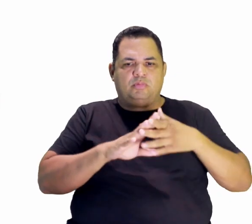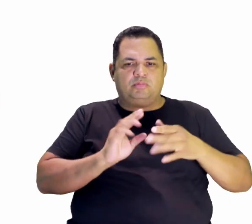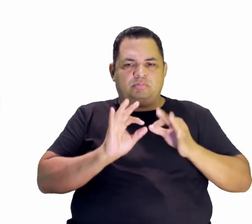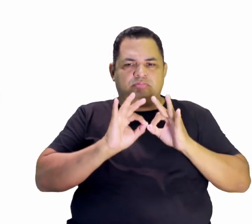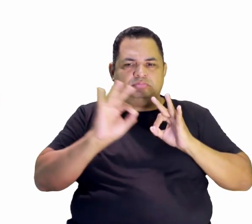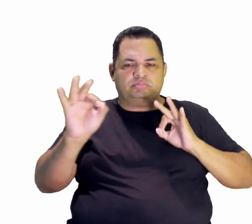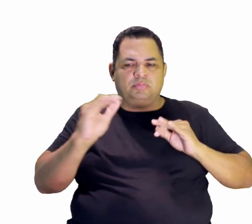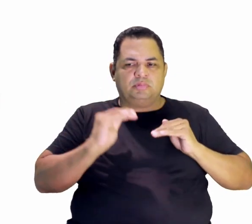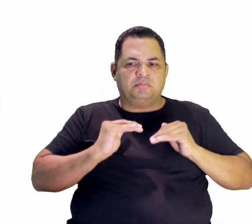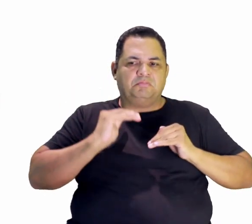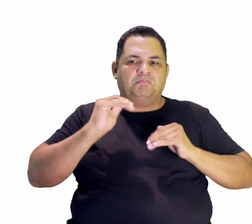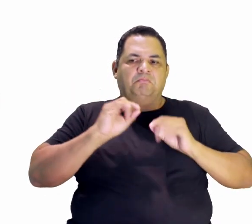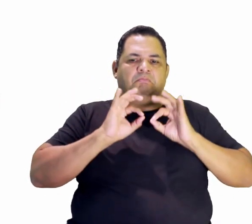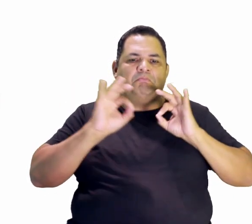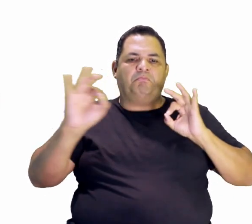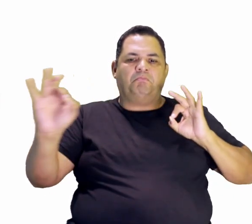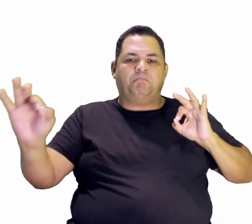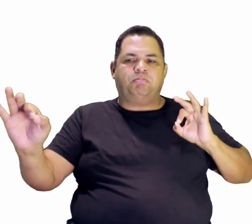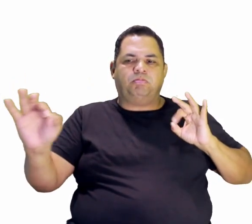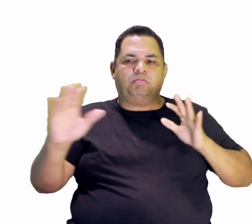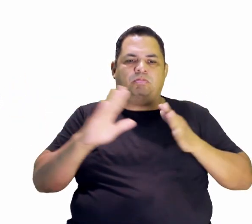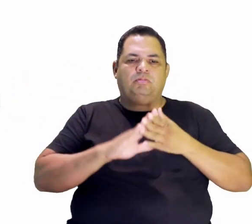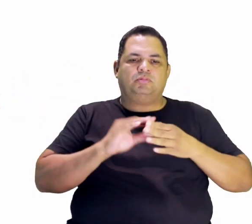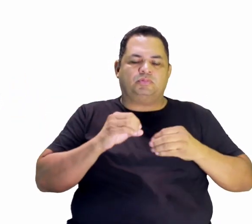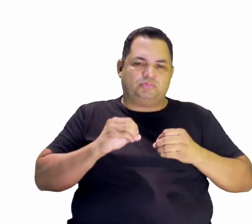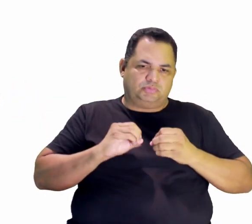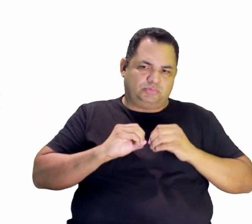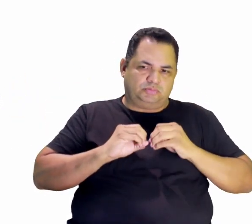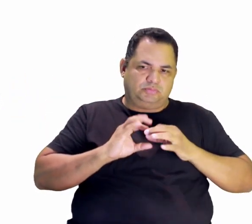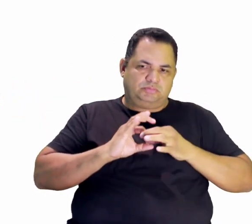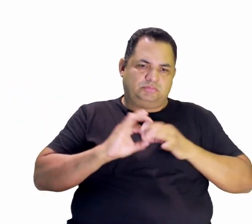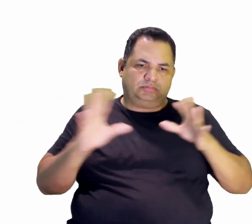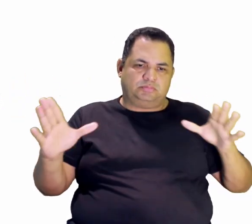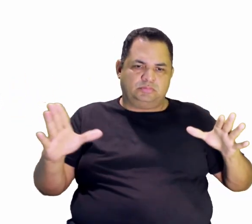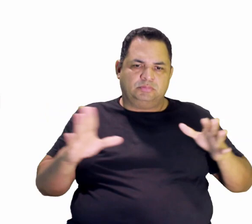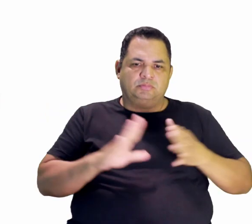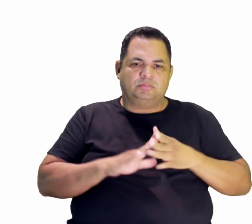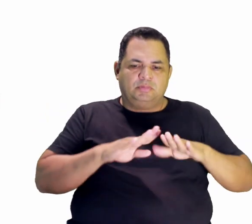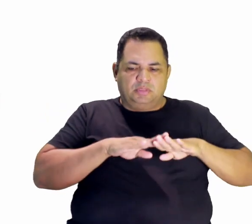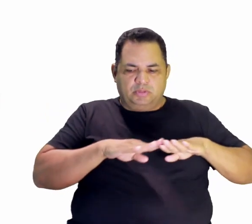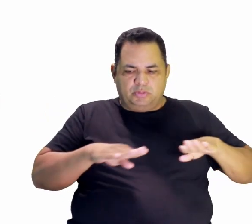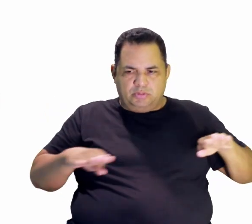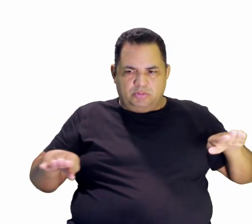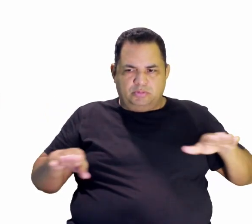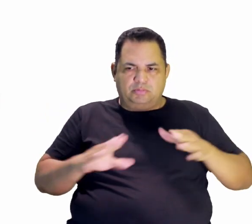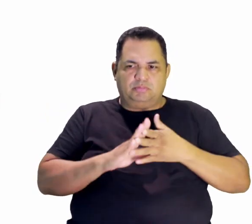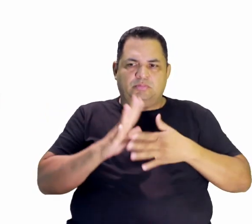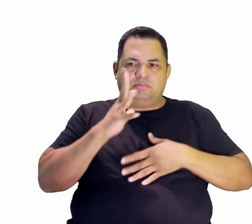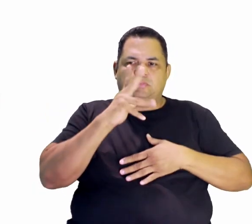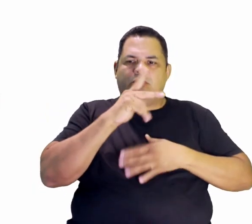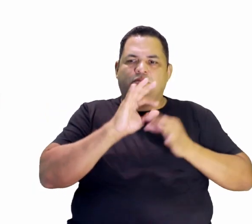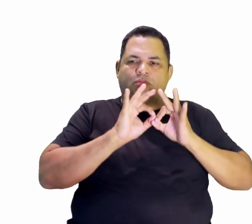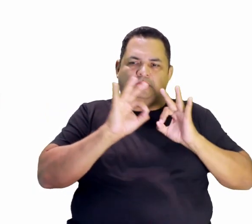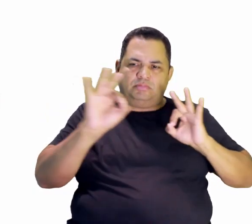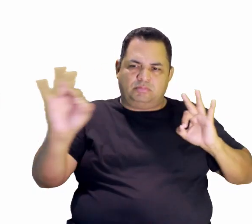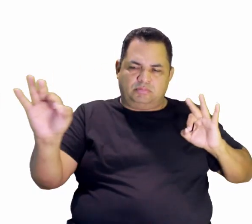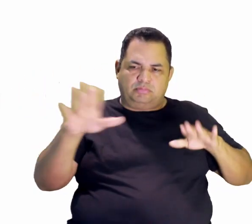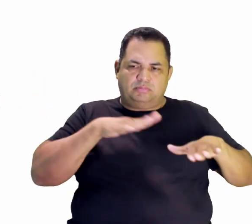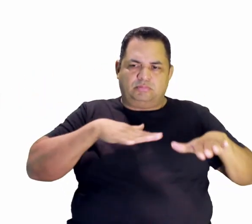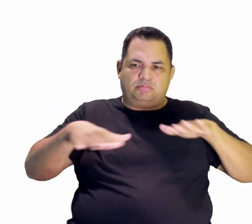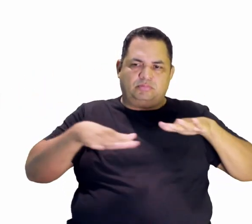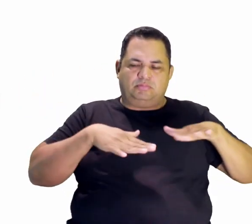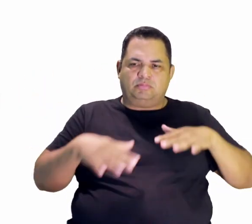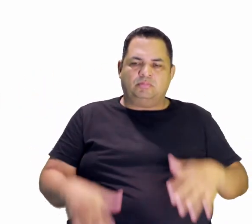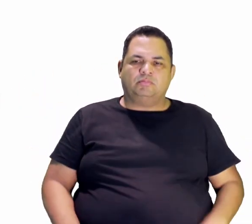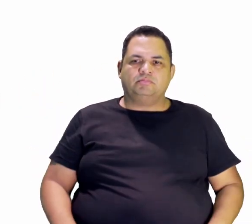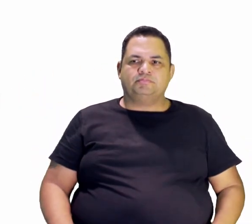vez maior. Se soltava, aí ele ia cada vez mais longe. Quanto mais liso, mais longe. Então, aí ele viu